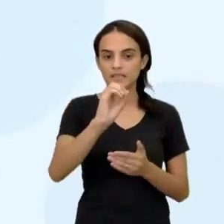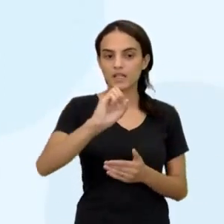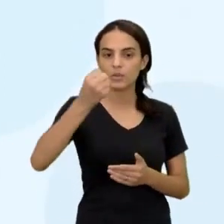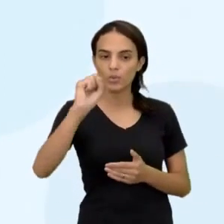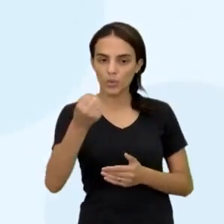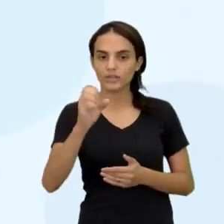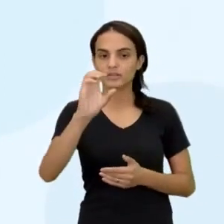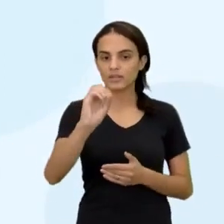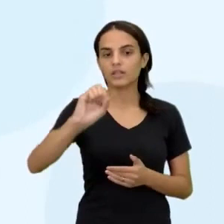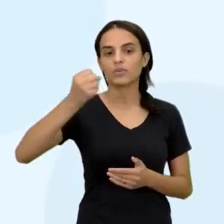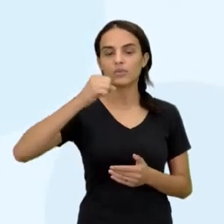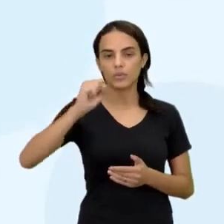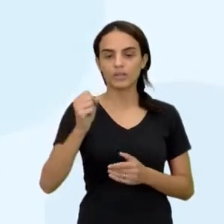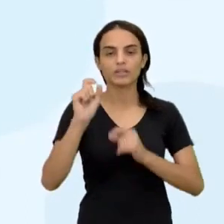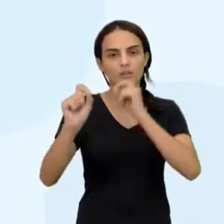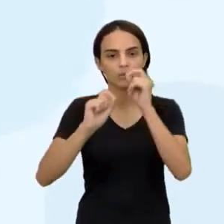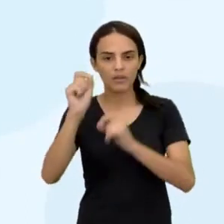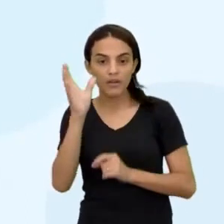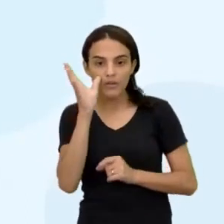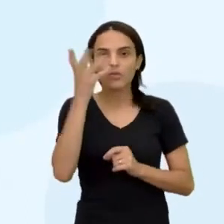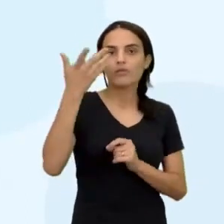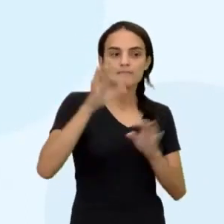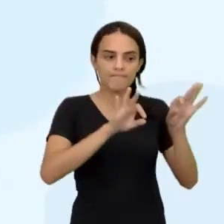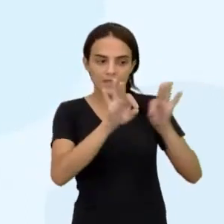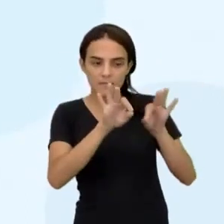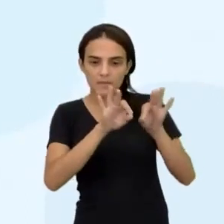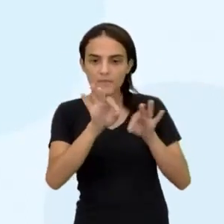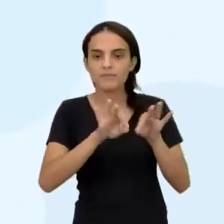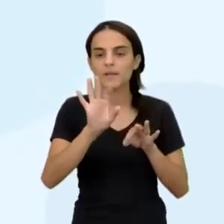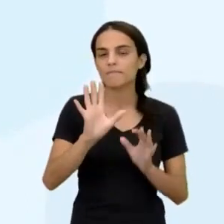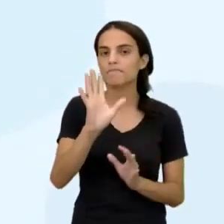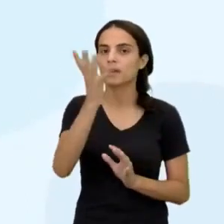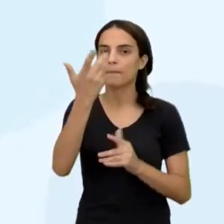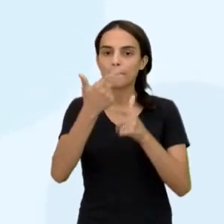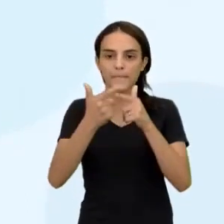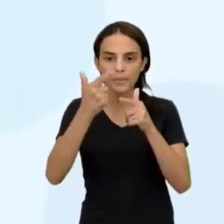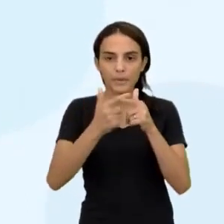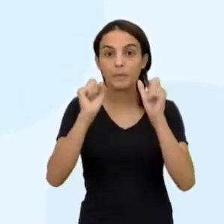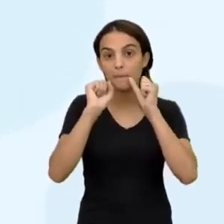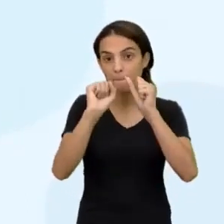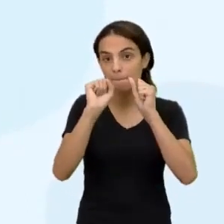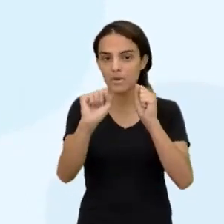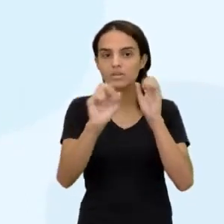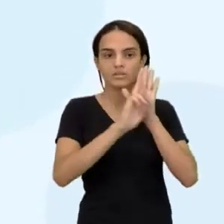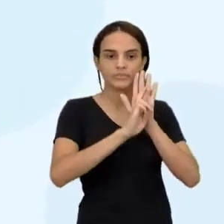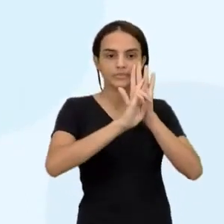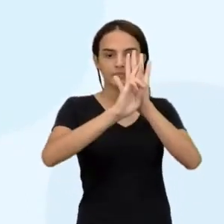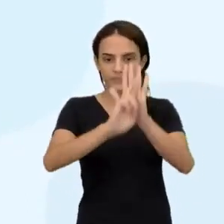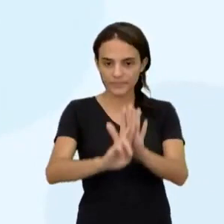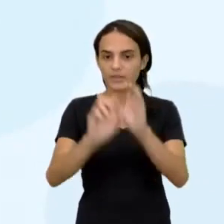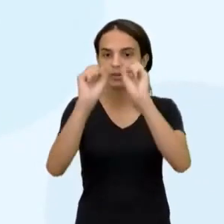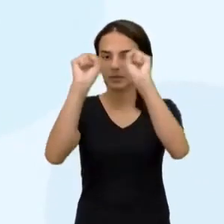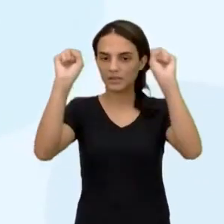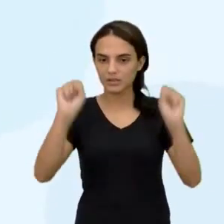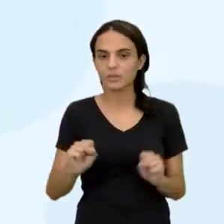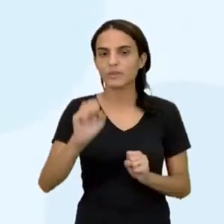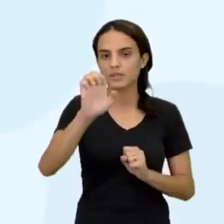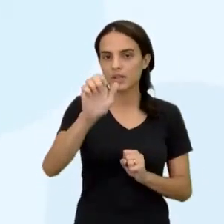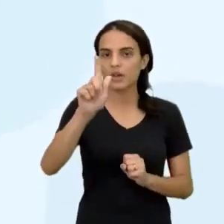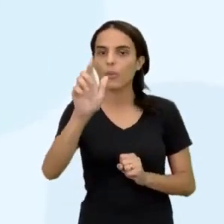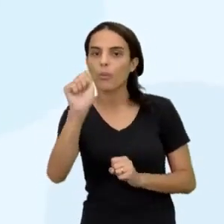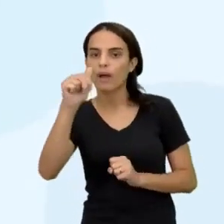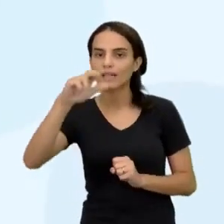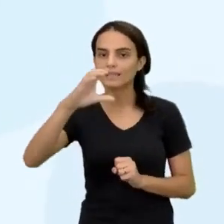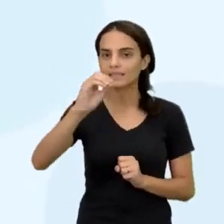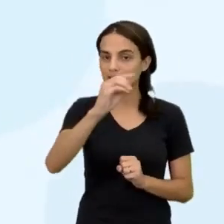sobre resolver e elaborar situações, problema que possam ser representadas por sistemas de equação de